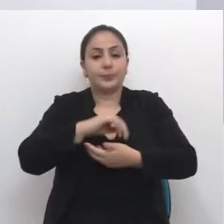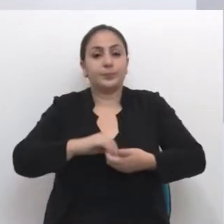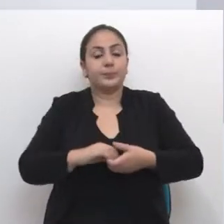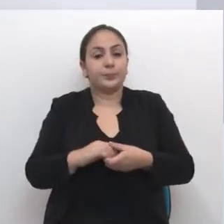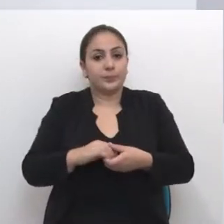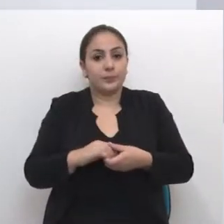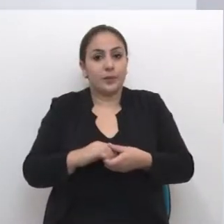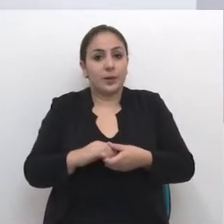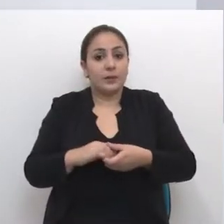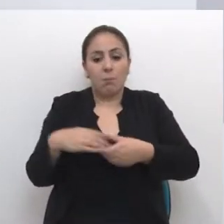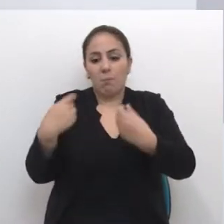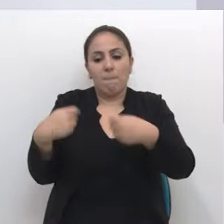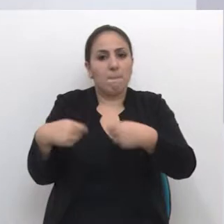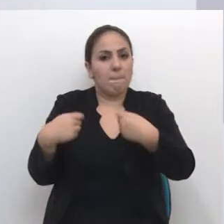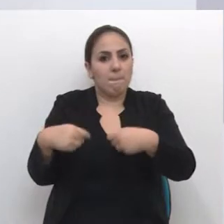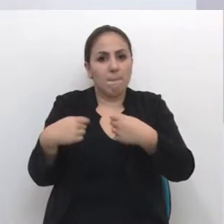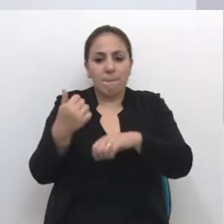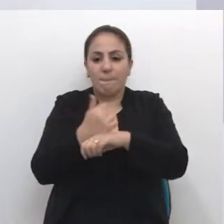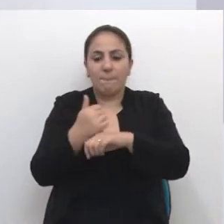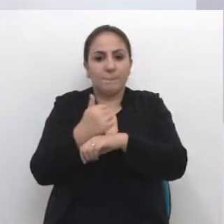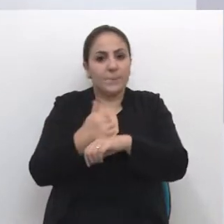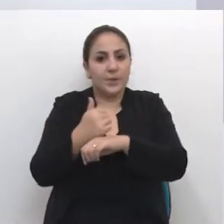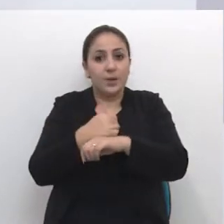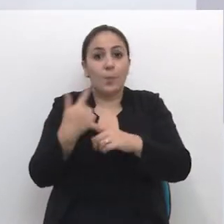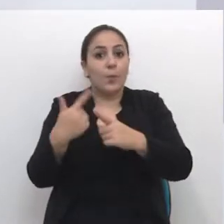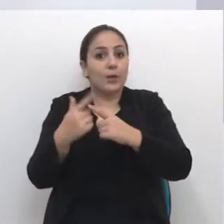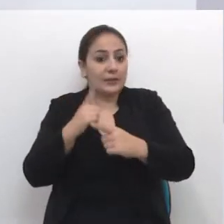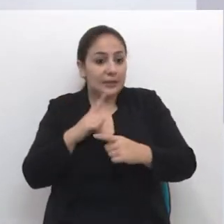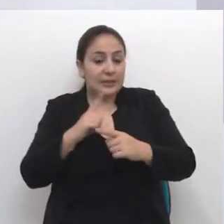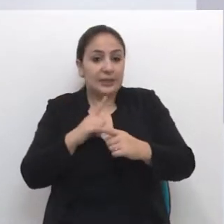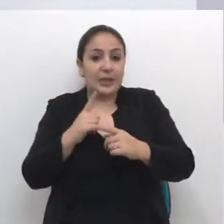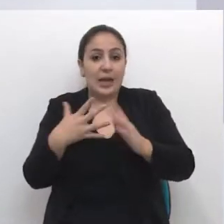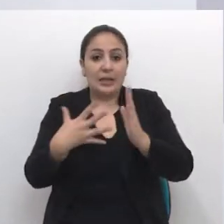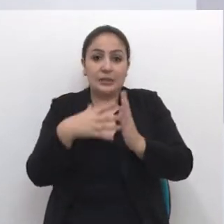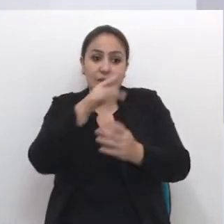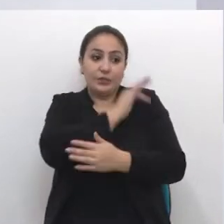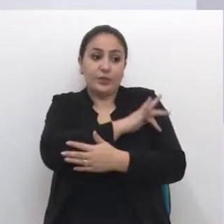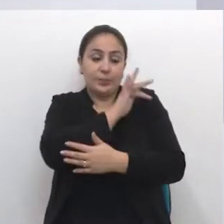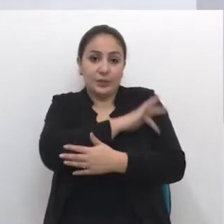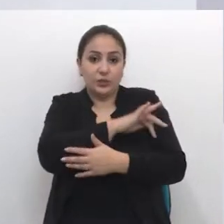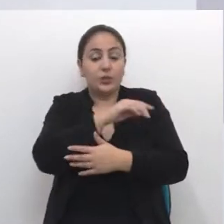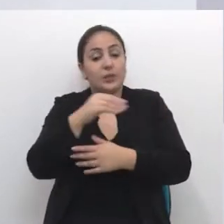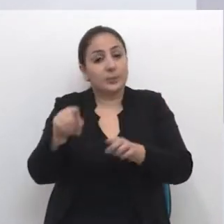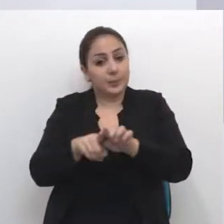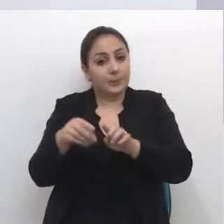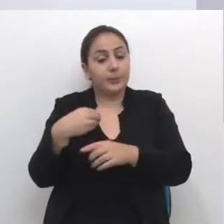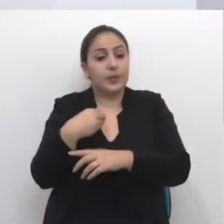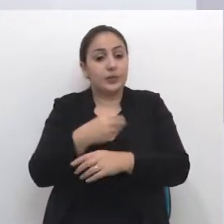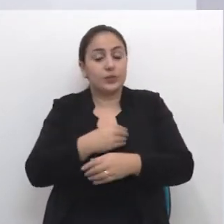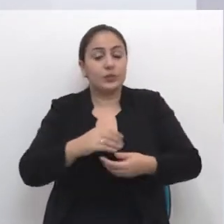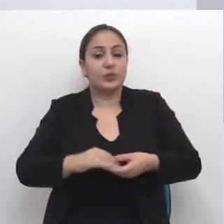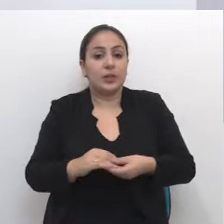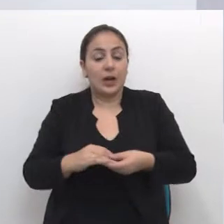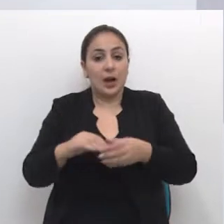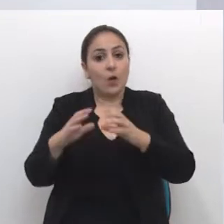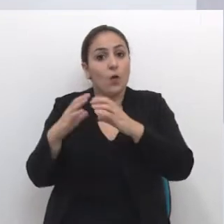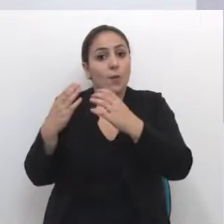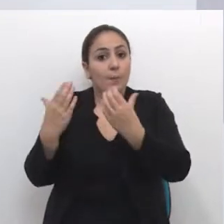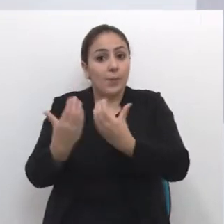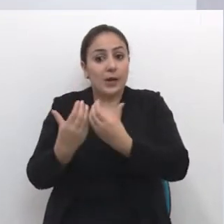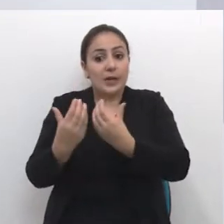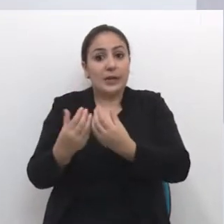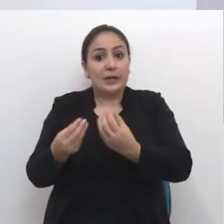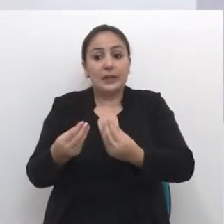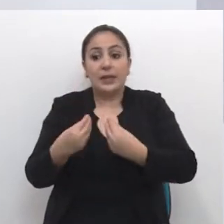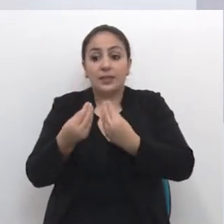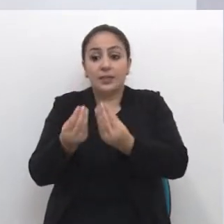municipal, não precisa de profissionais, pois tem na rede farmacêuticos e médicos. A comunidade